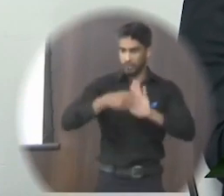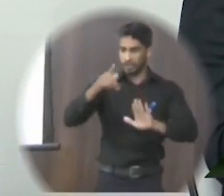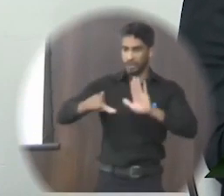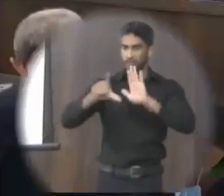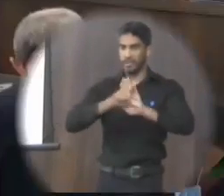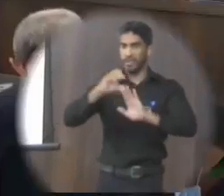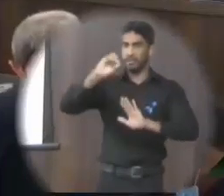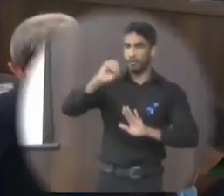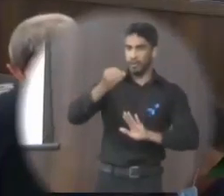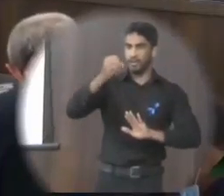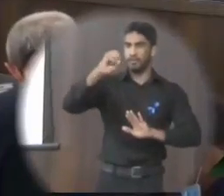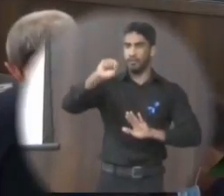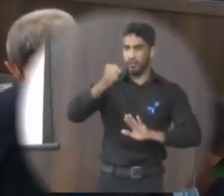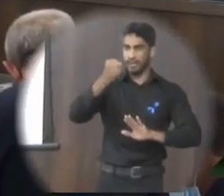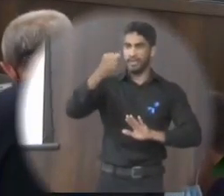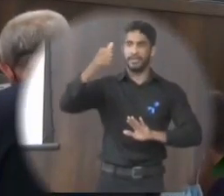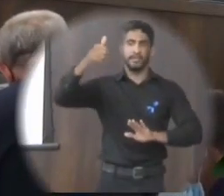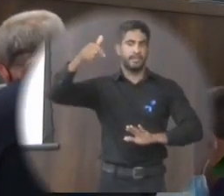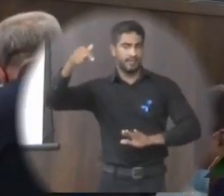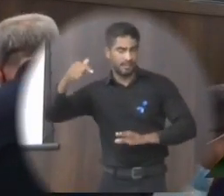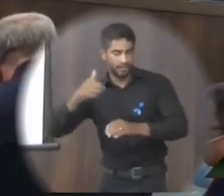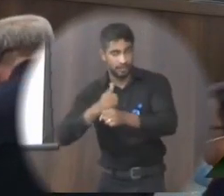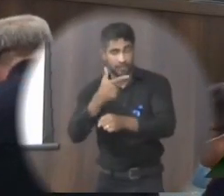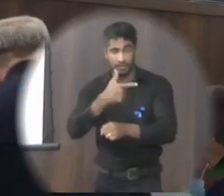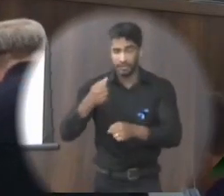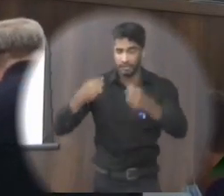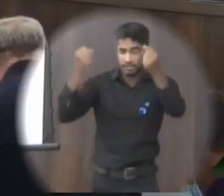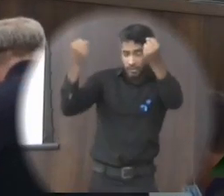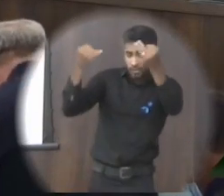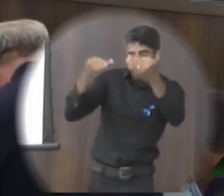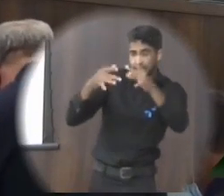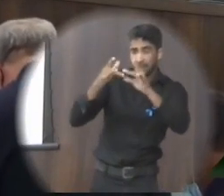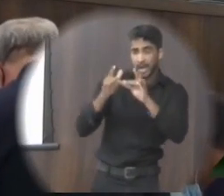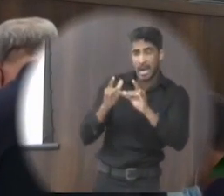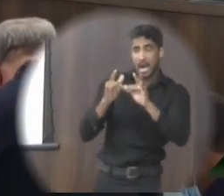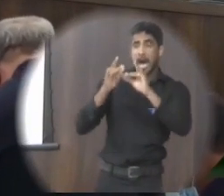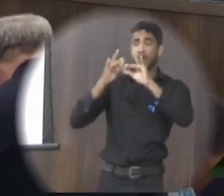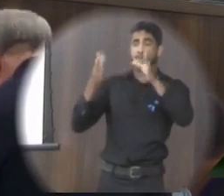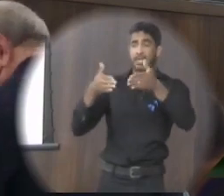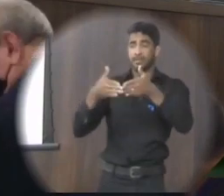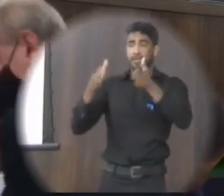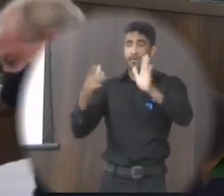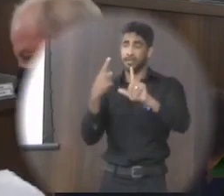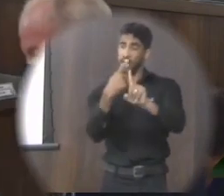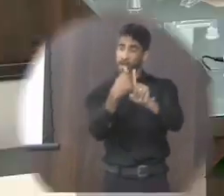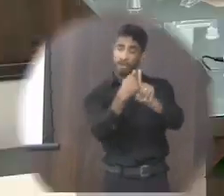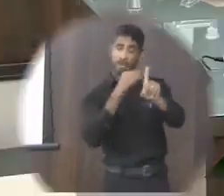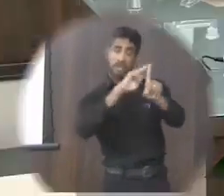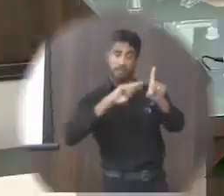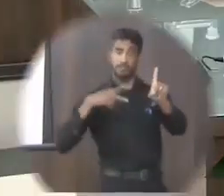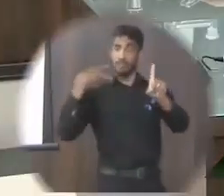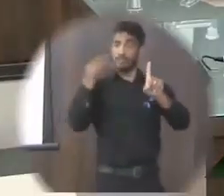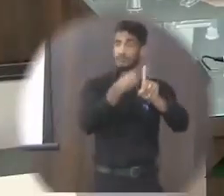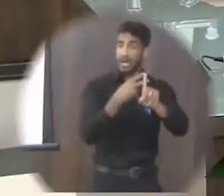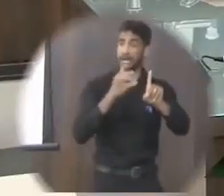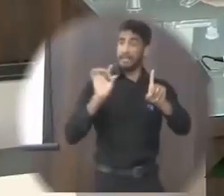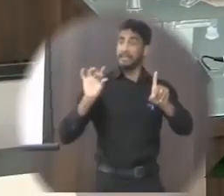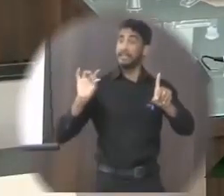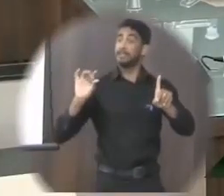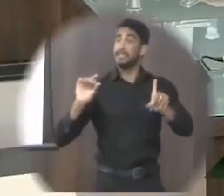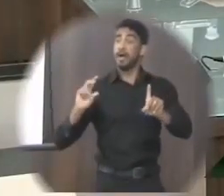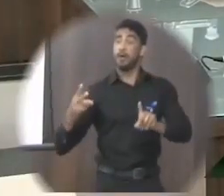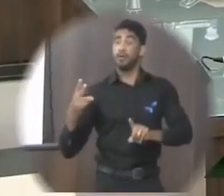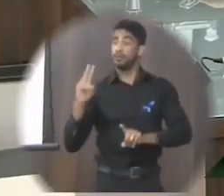lei 087/2021, que dispõe sobre autorização para abertura de crédito adicional especial